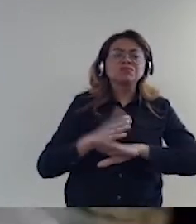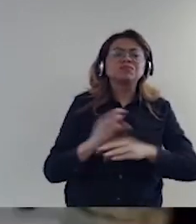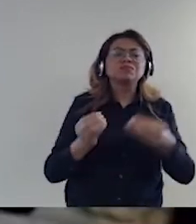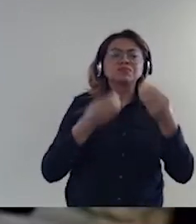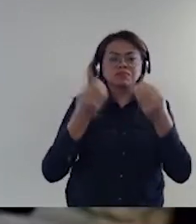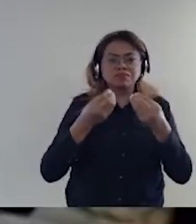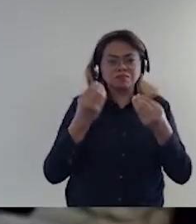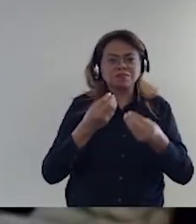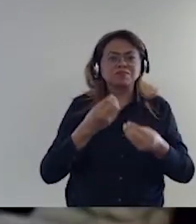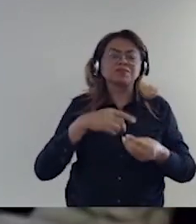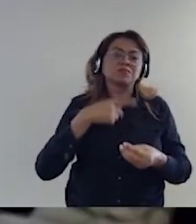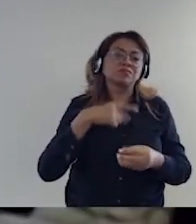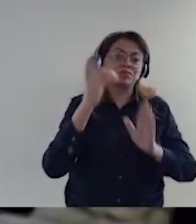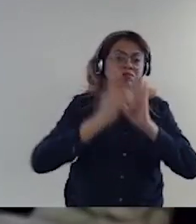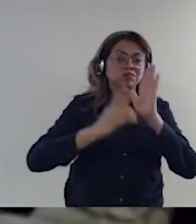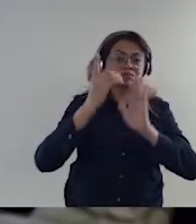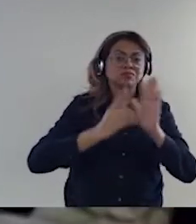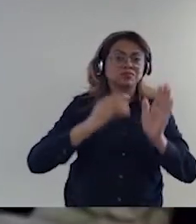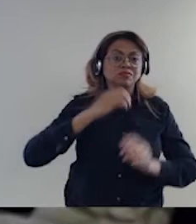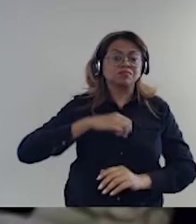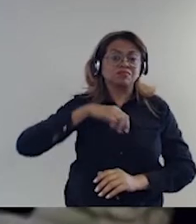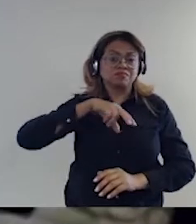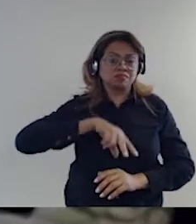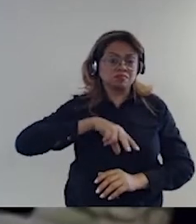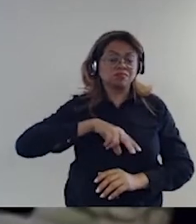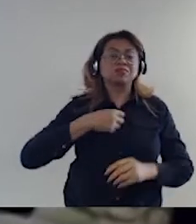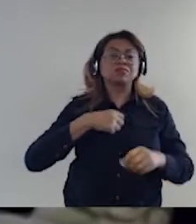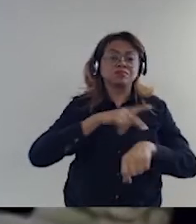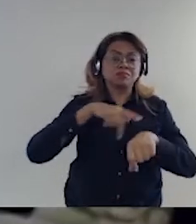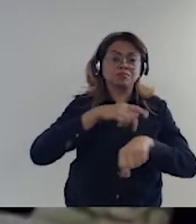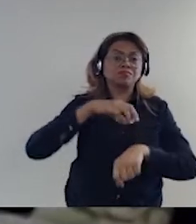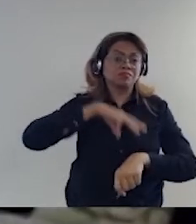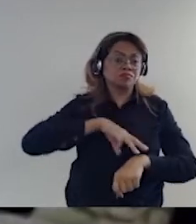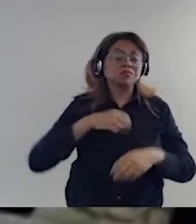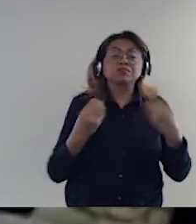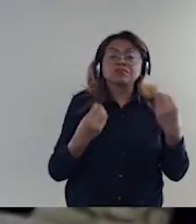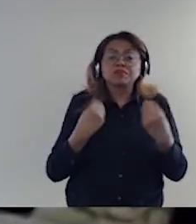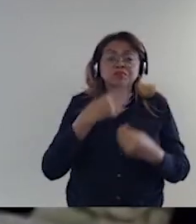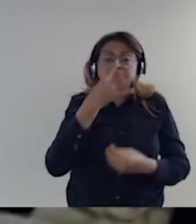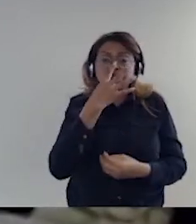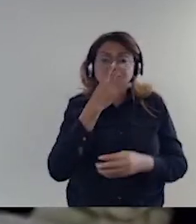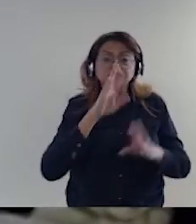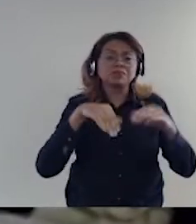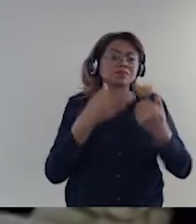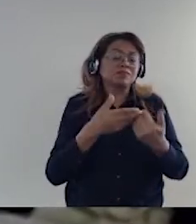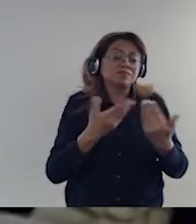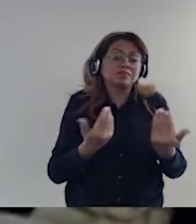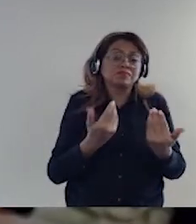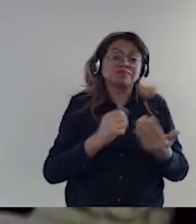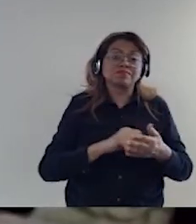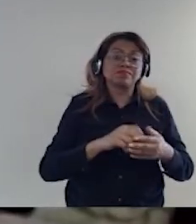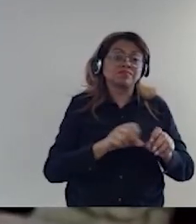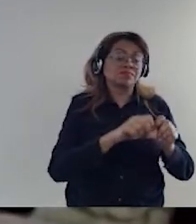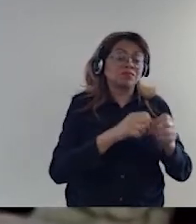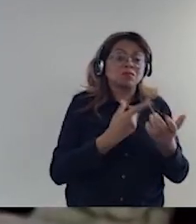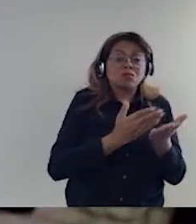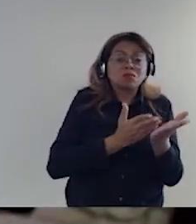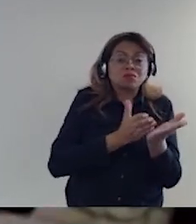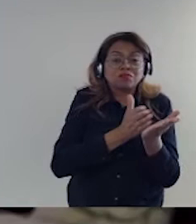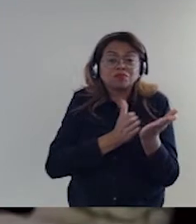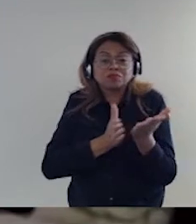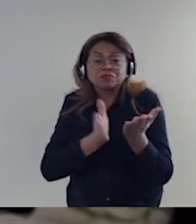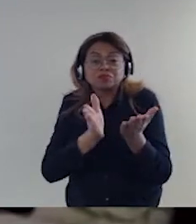ao reequilíbrio, eu creio que nós assistimos neste momento a uma profunda disrupção em